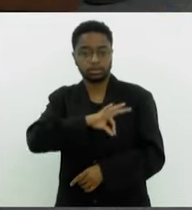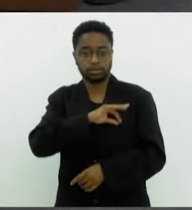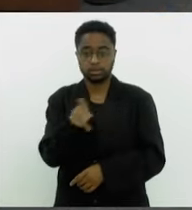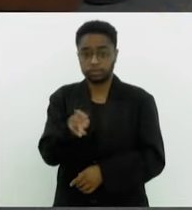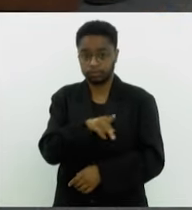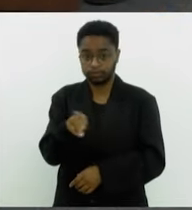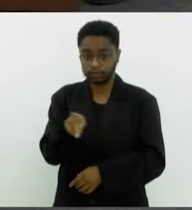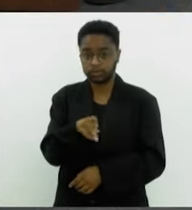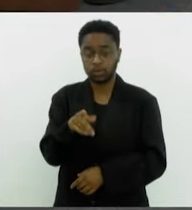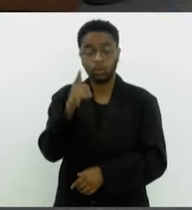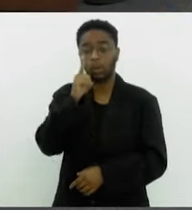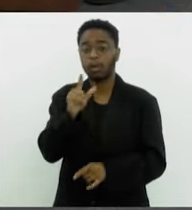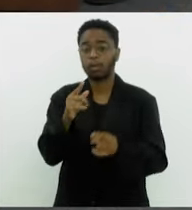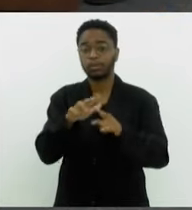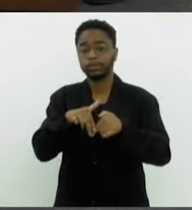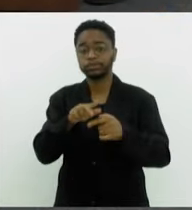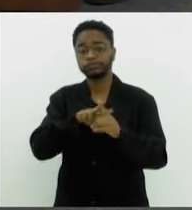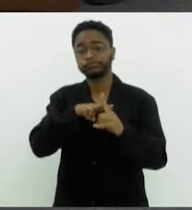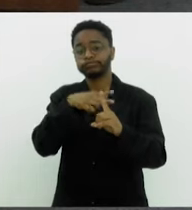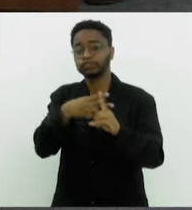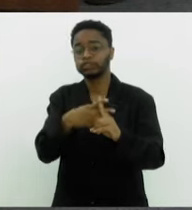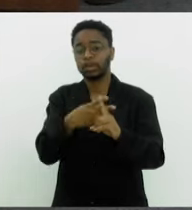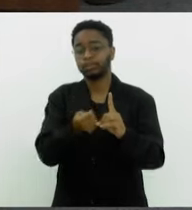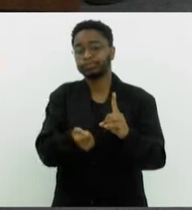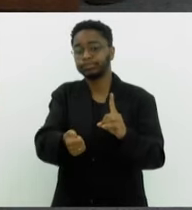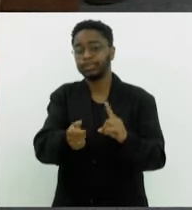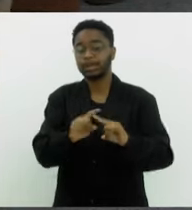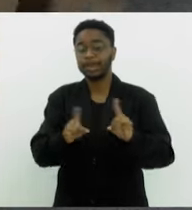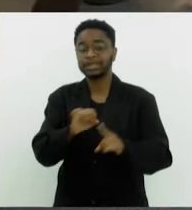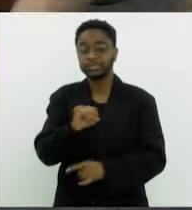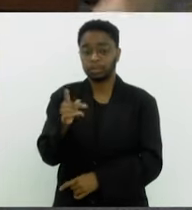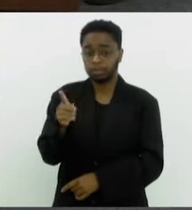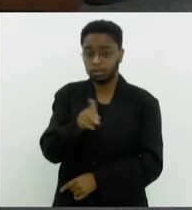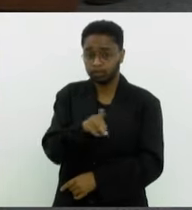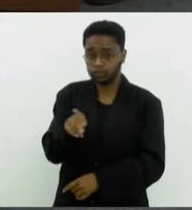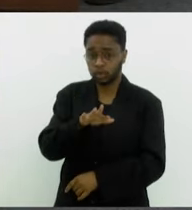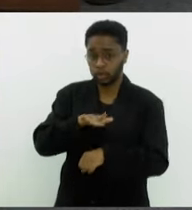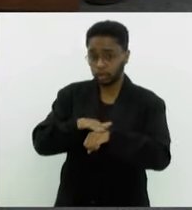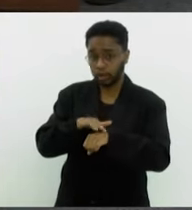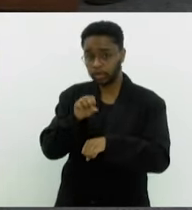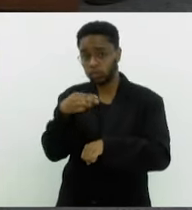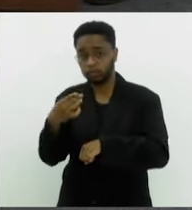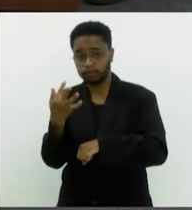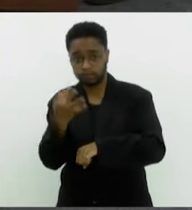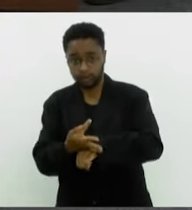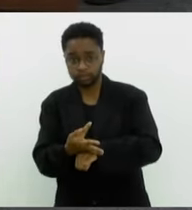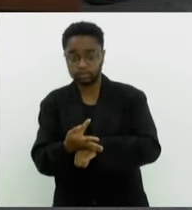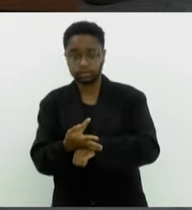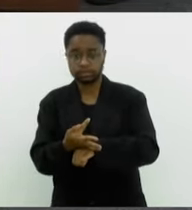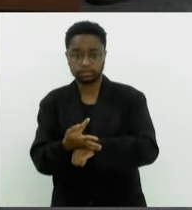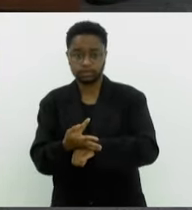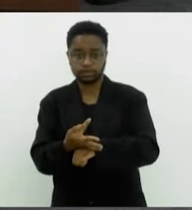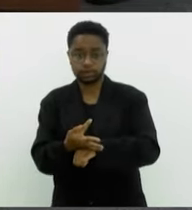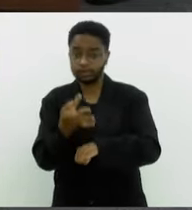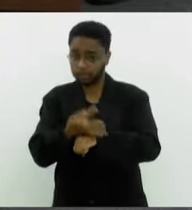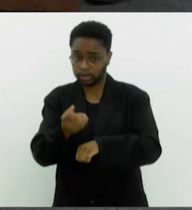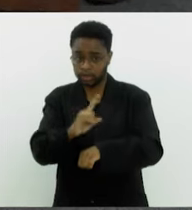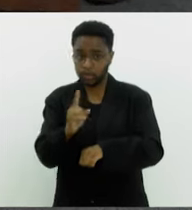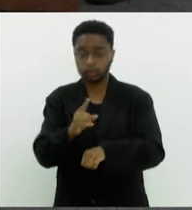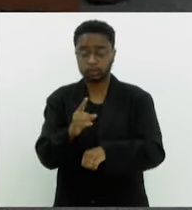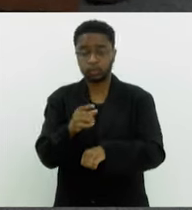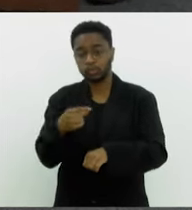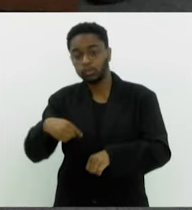é através de uma gratificação que, se o professor ficar doente e faltar um dia, faltar não, não ir porque está